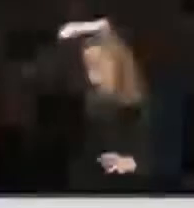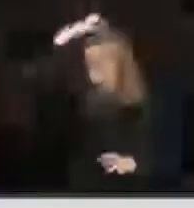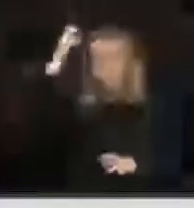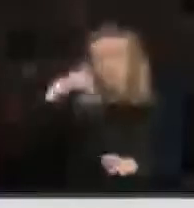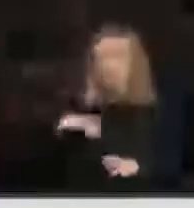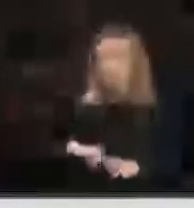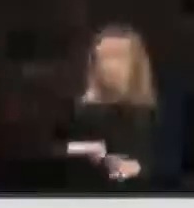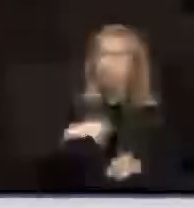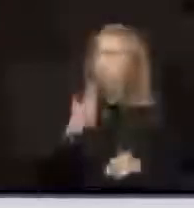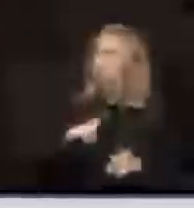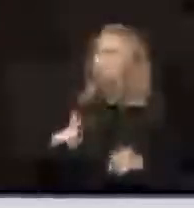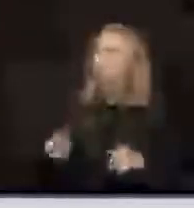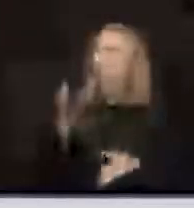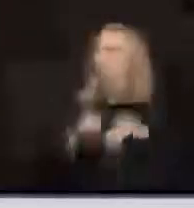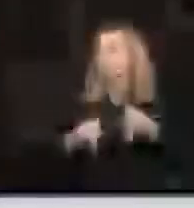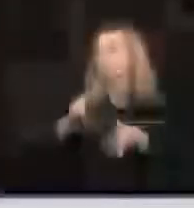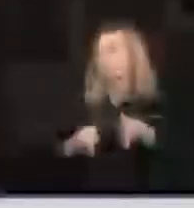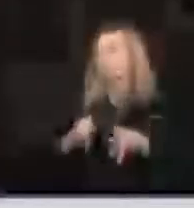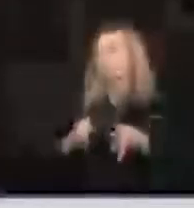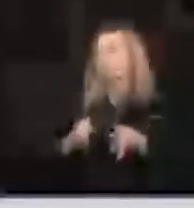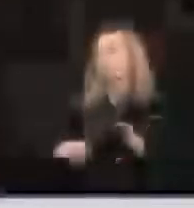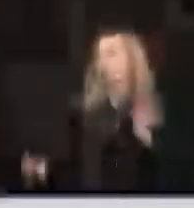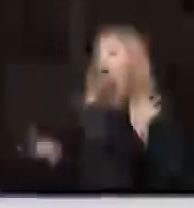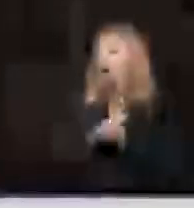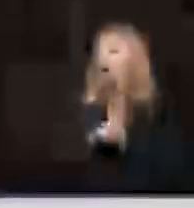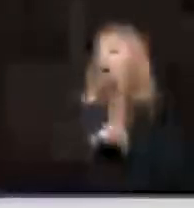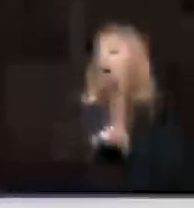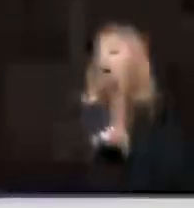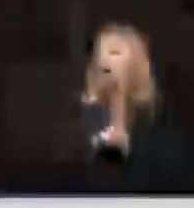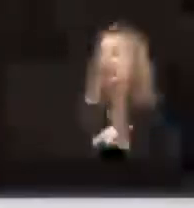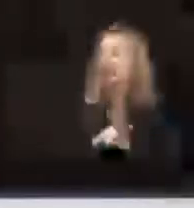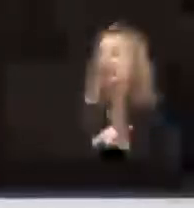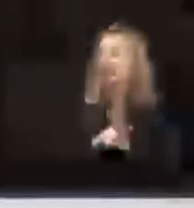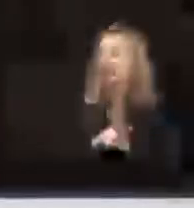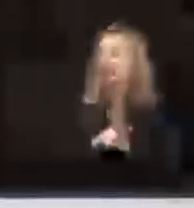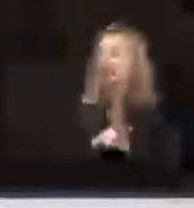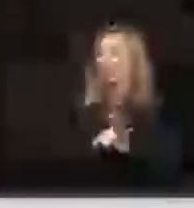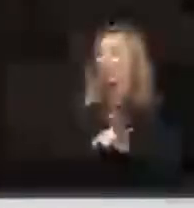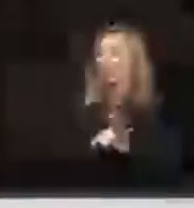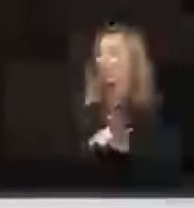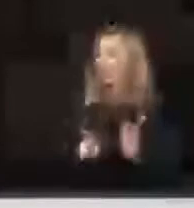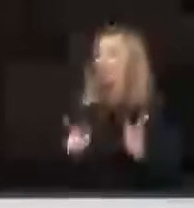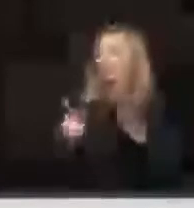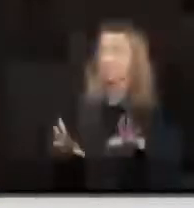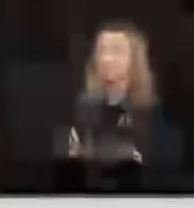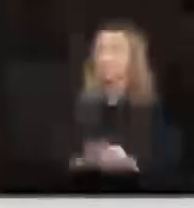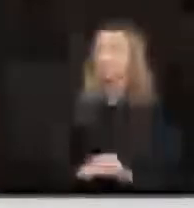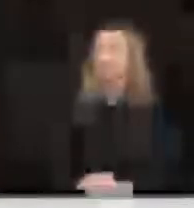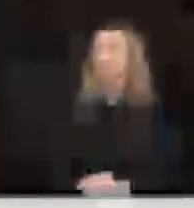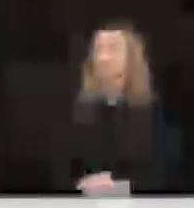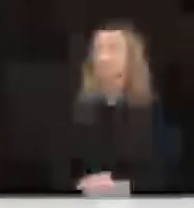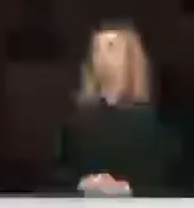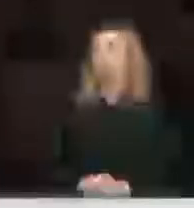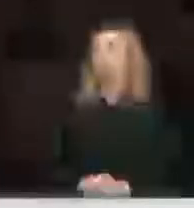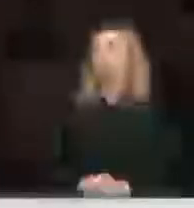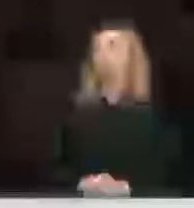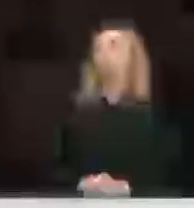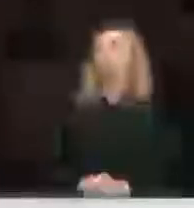sentença condenatória. A Lei Ficha Limpa criou uma dúvida, inclusive no Supremo Tribunal